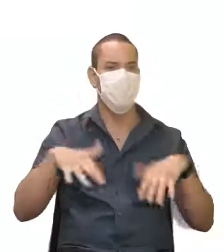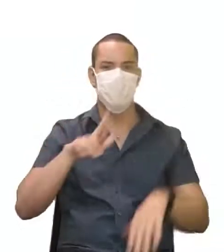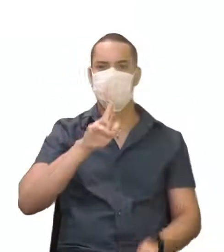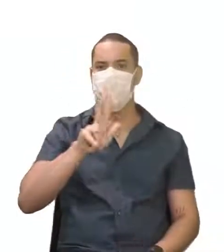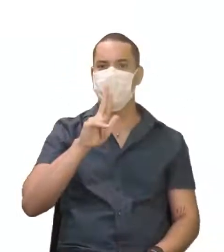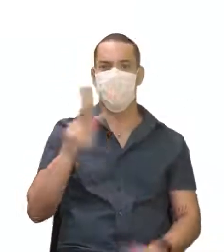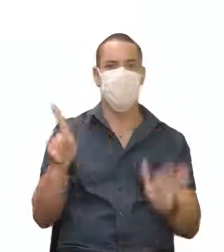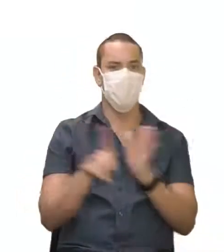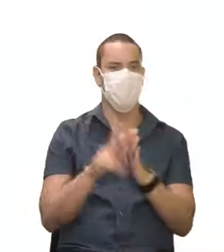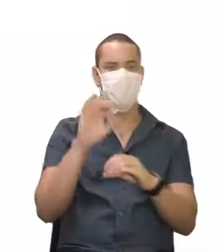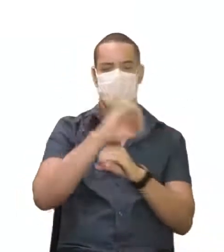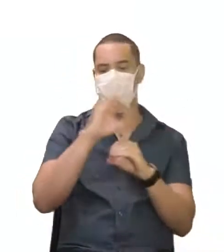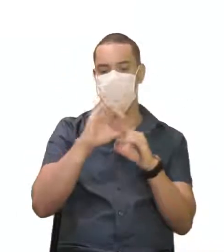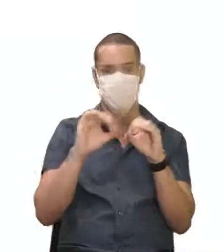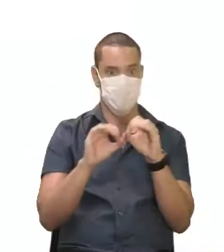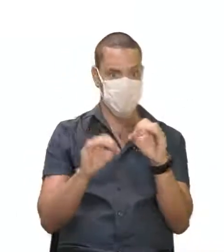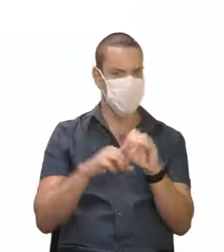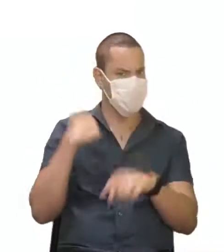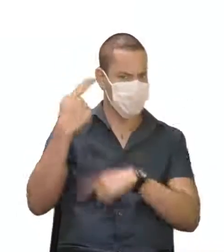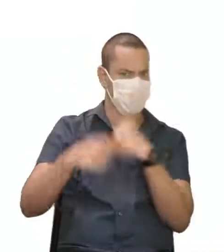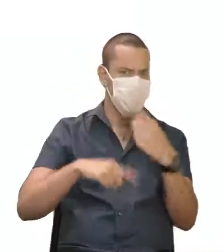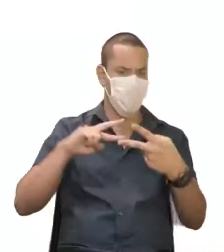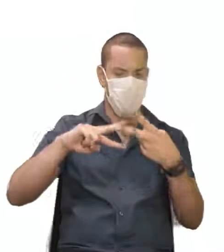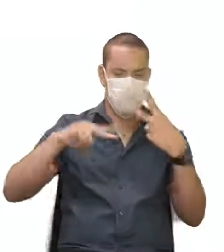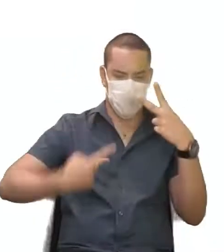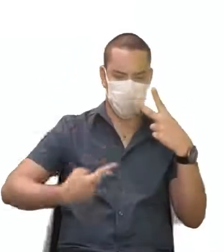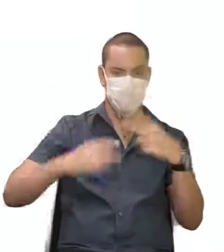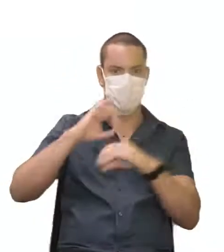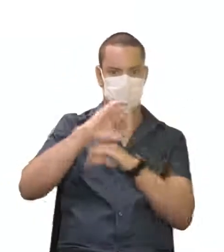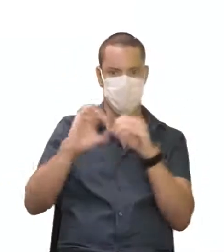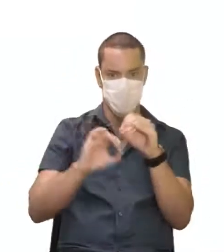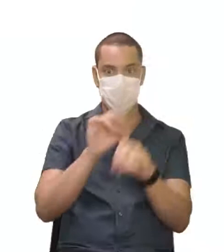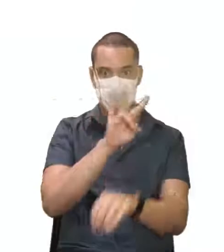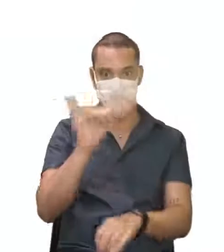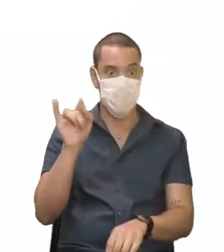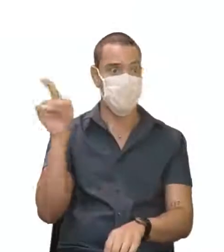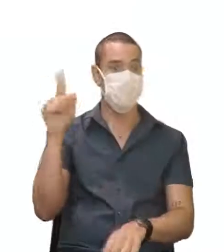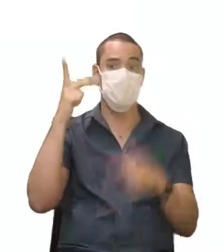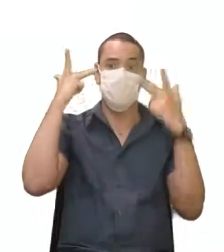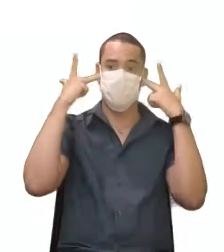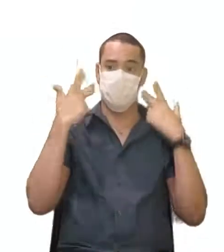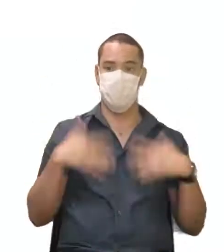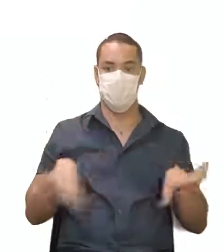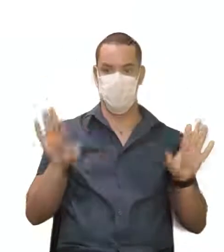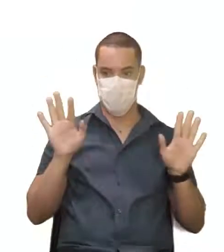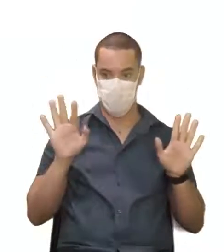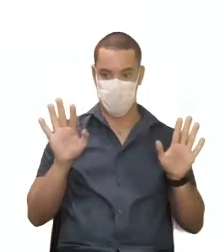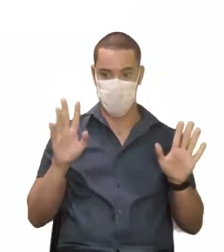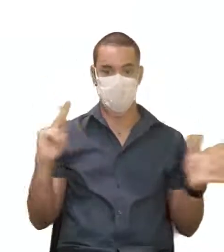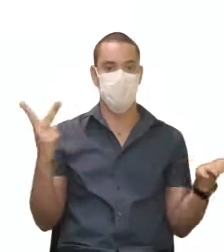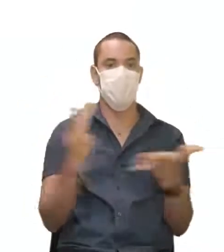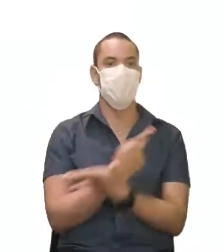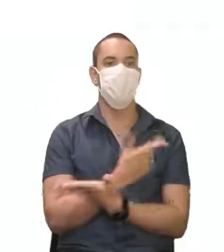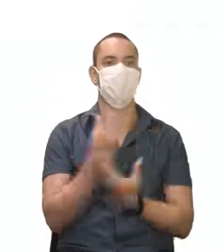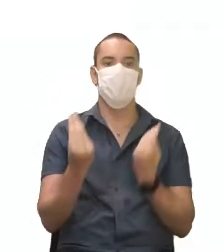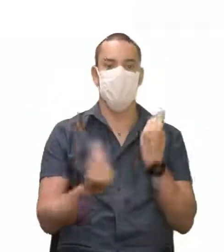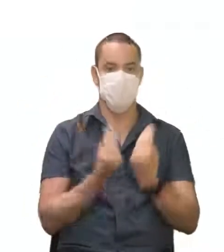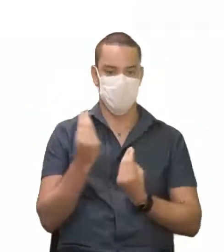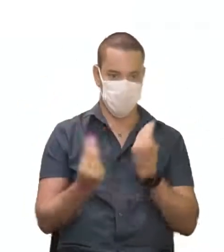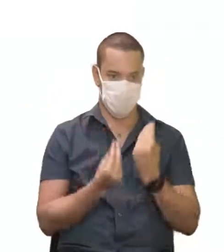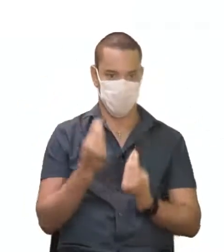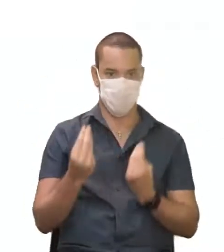processo mutacional, porque a gente vai ver algumas situações de mutações aí. Mas esse é um evento natural e ocorre na fase